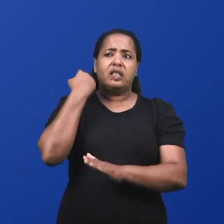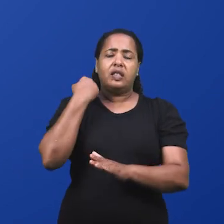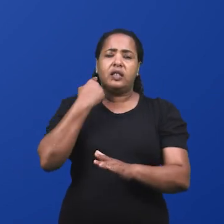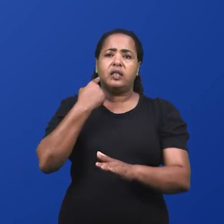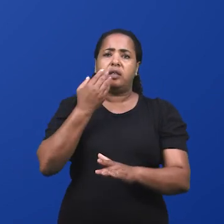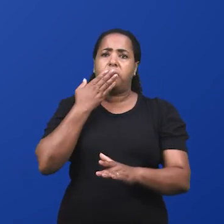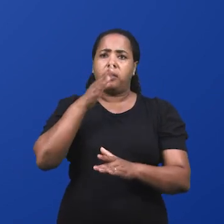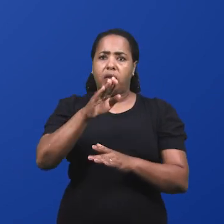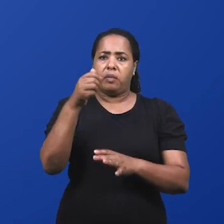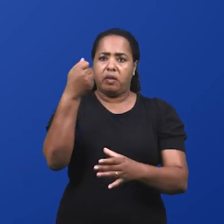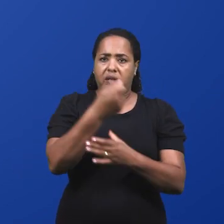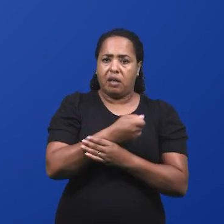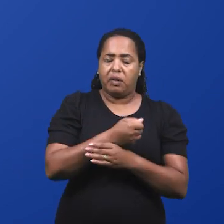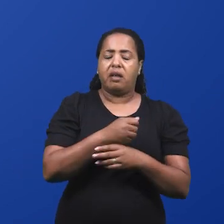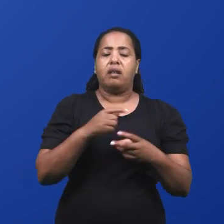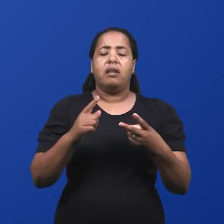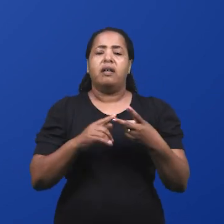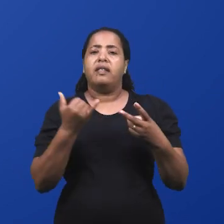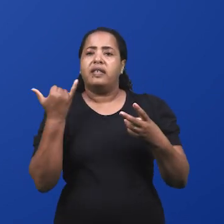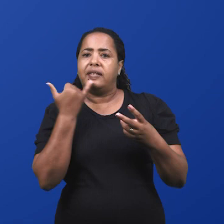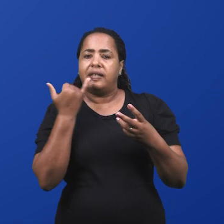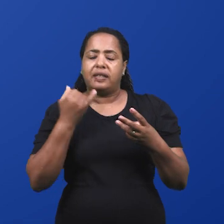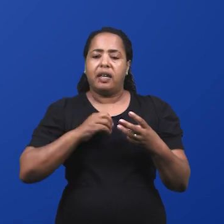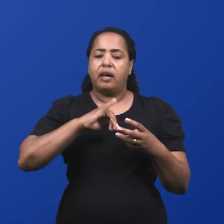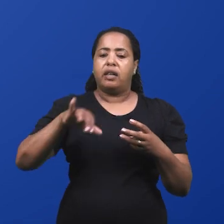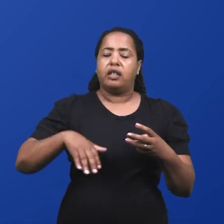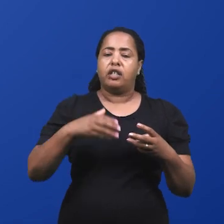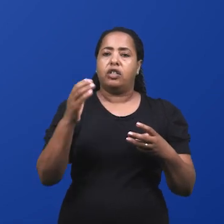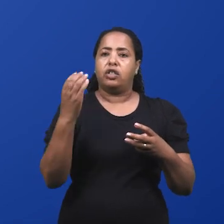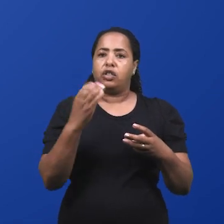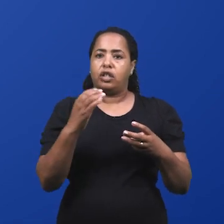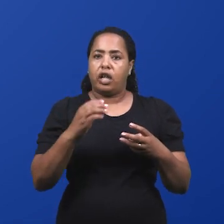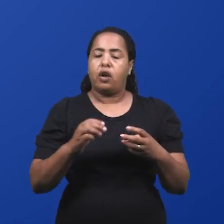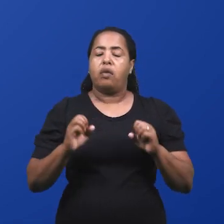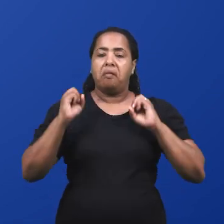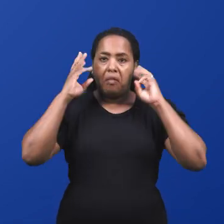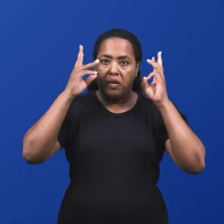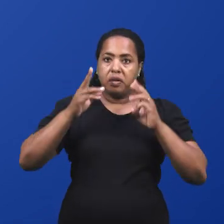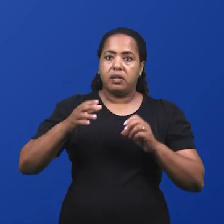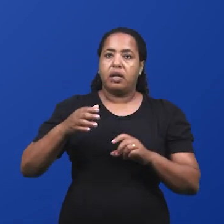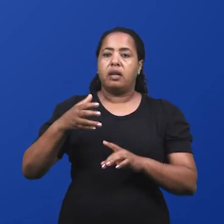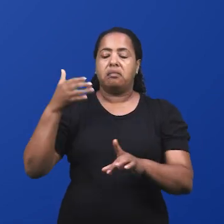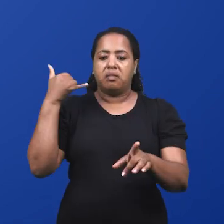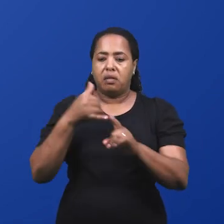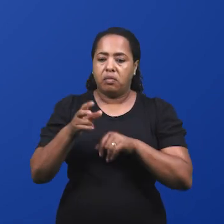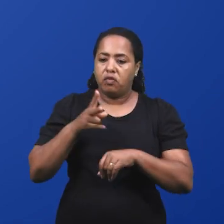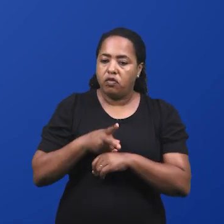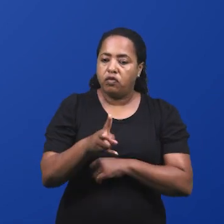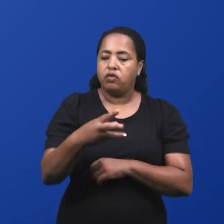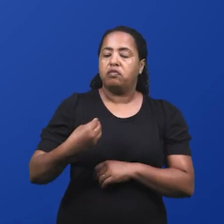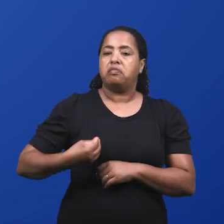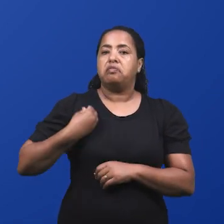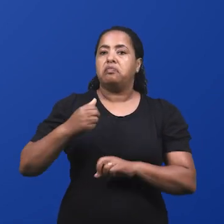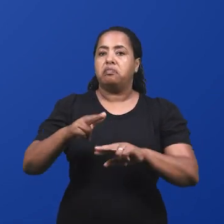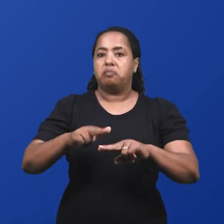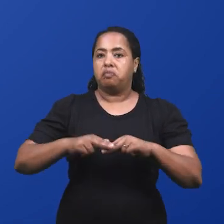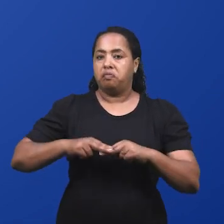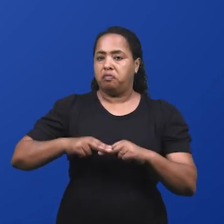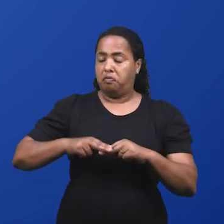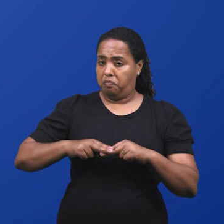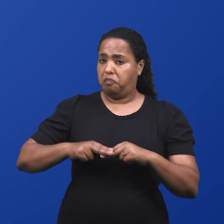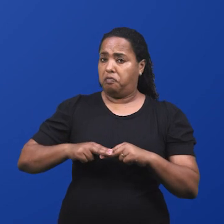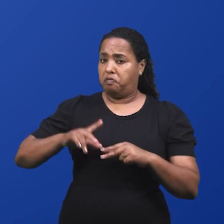muitos anos antes. Passou Abraão, Isaque, Jacó, Moisés, e a profecia ela continuou